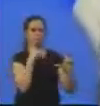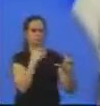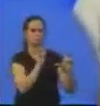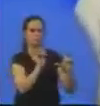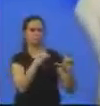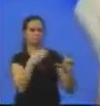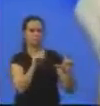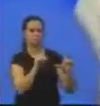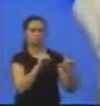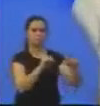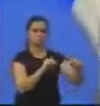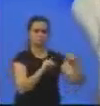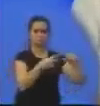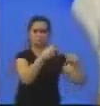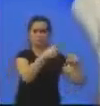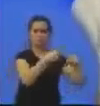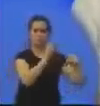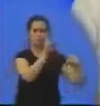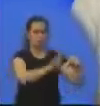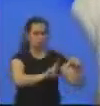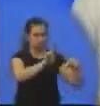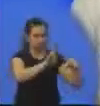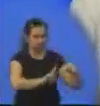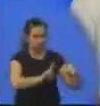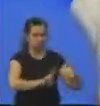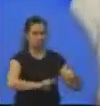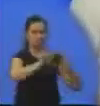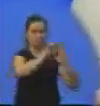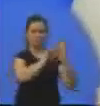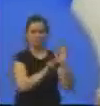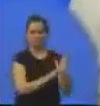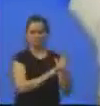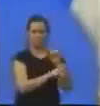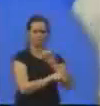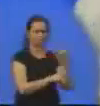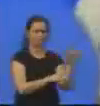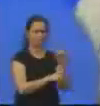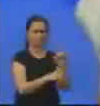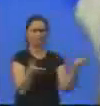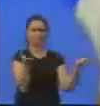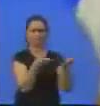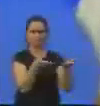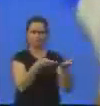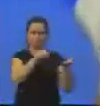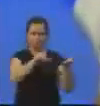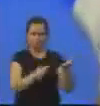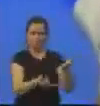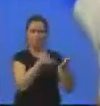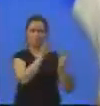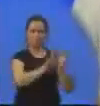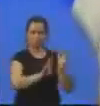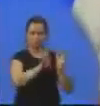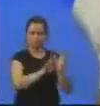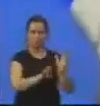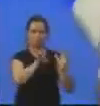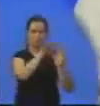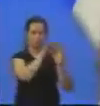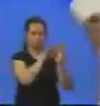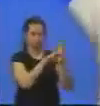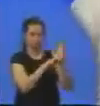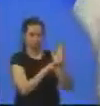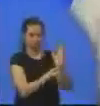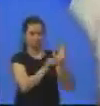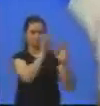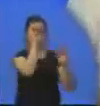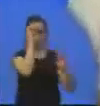função x² utilizando todas essas regras. Então, o que nós vamos fazer? Nós vamos usar todas as nossas regras, toda a